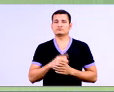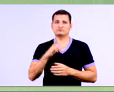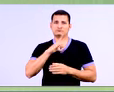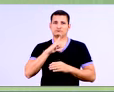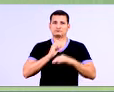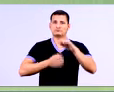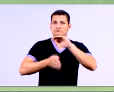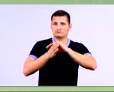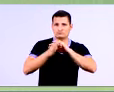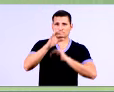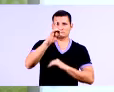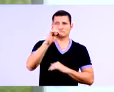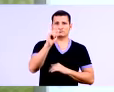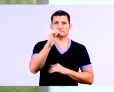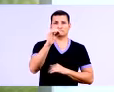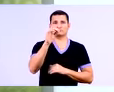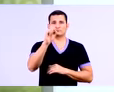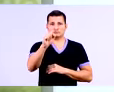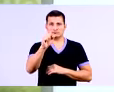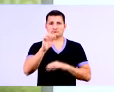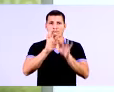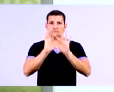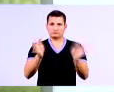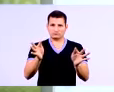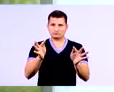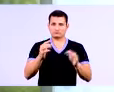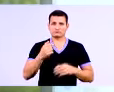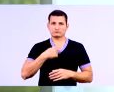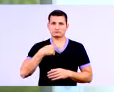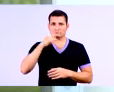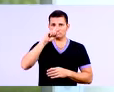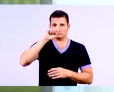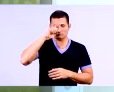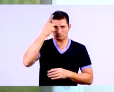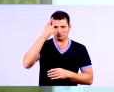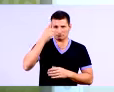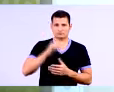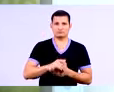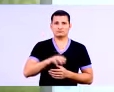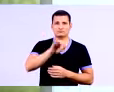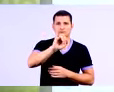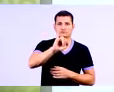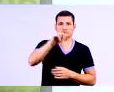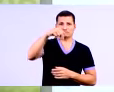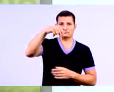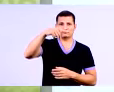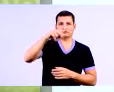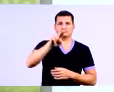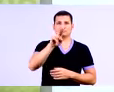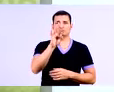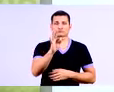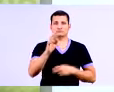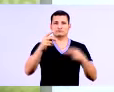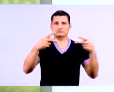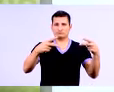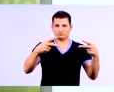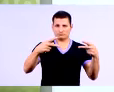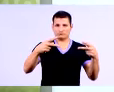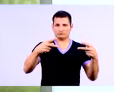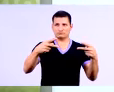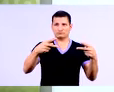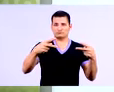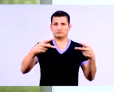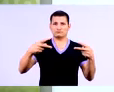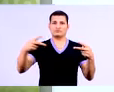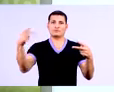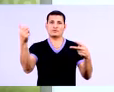entrada de dados bem simples. Eu criei a tag input, dando a ela duas características. A